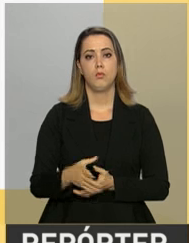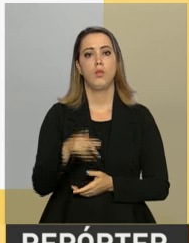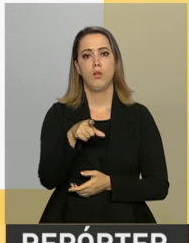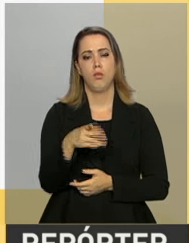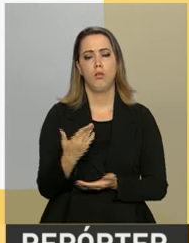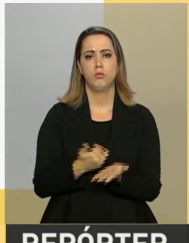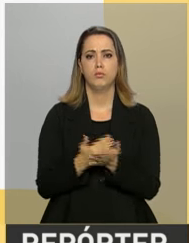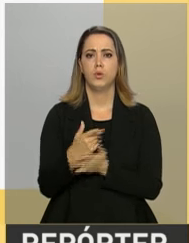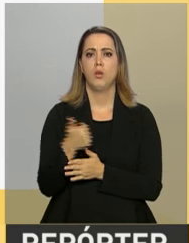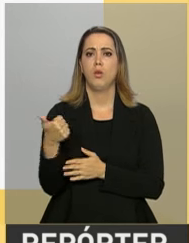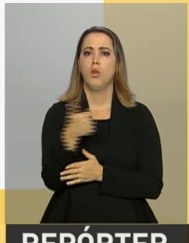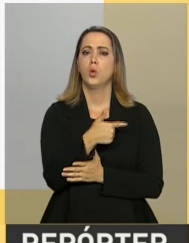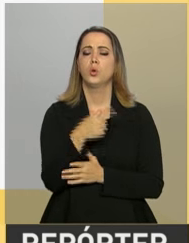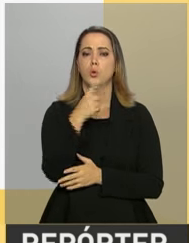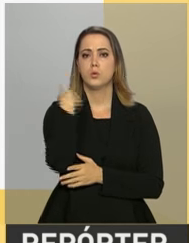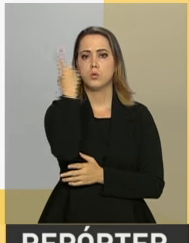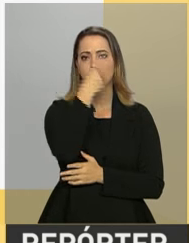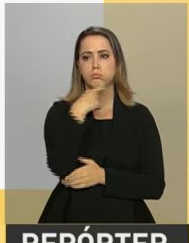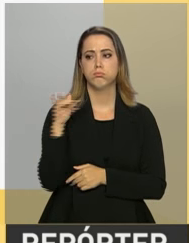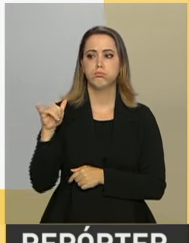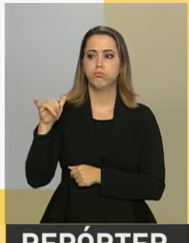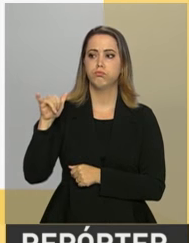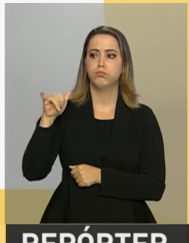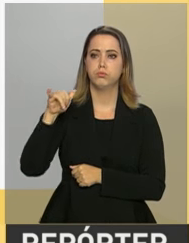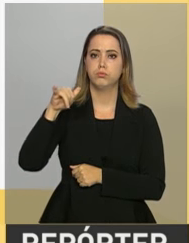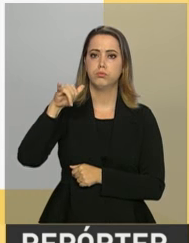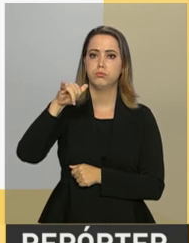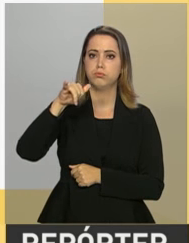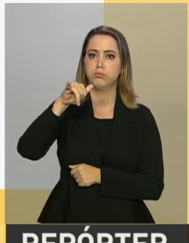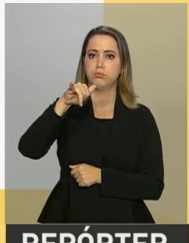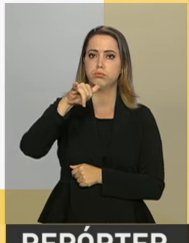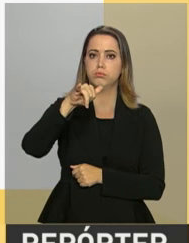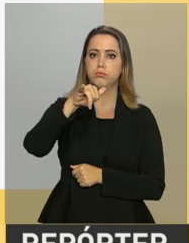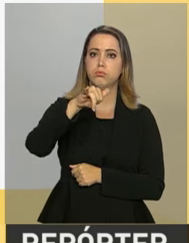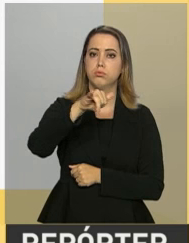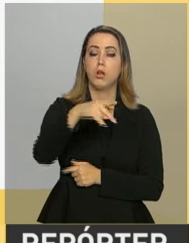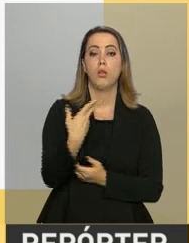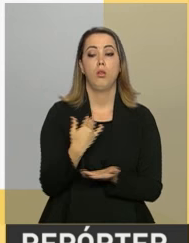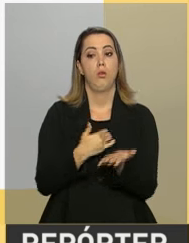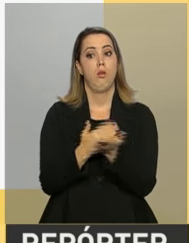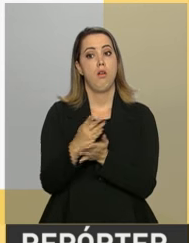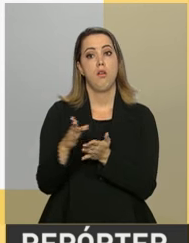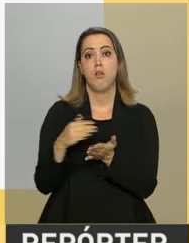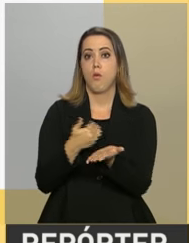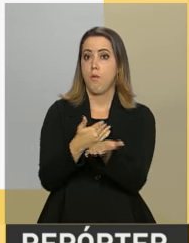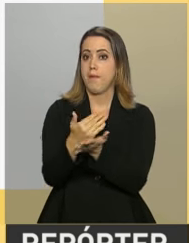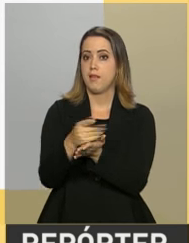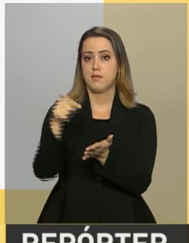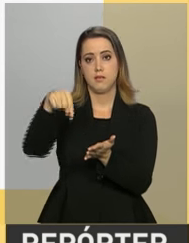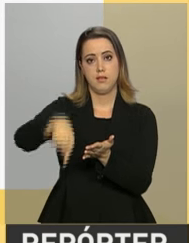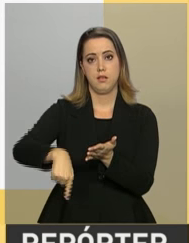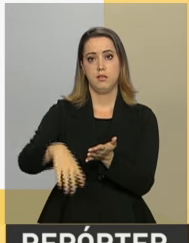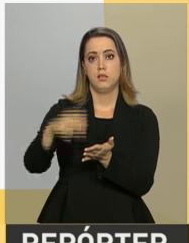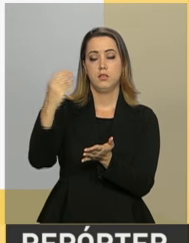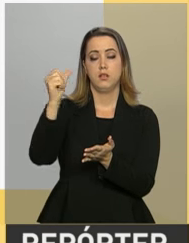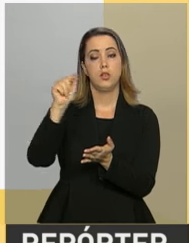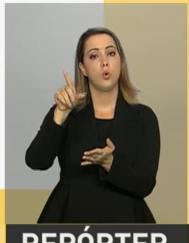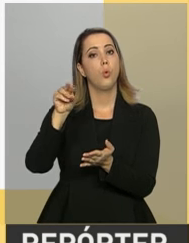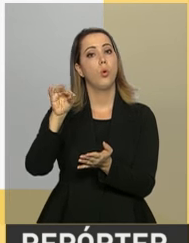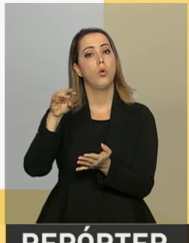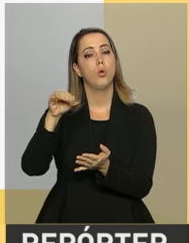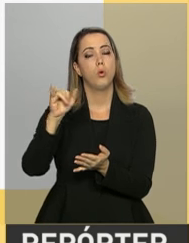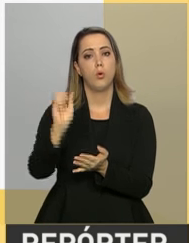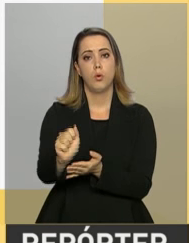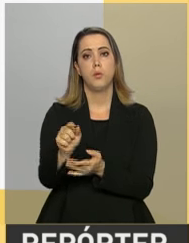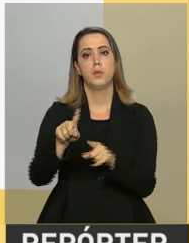demora 12 horas. São 4 horas e meia daqui até Manaus. É necessária uma